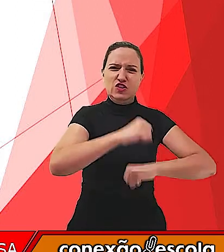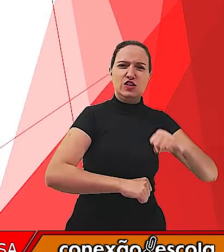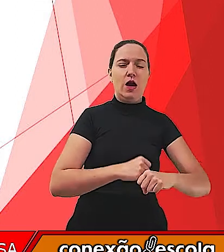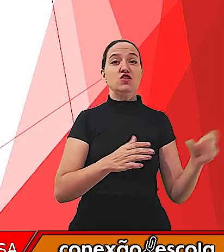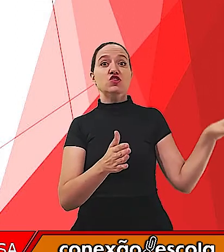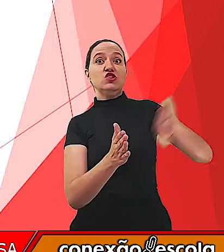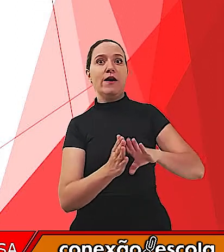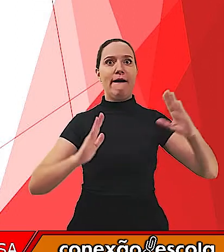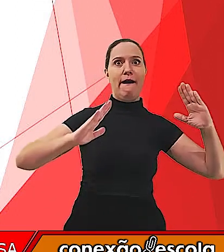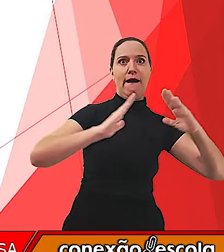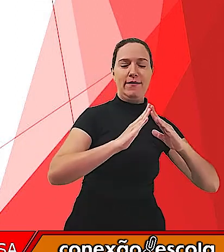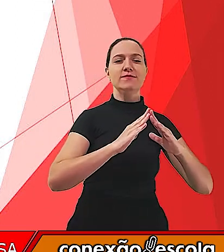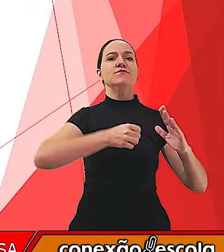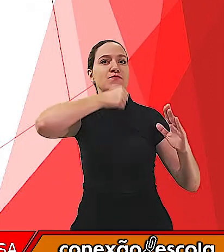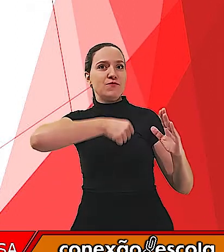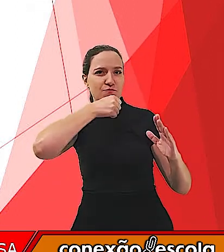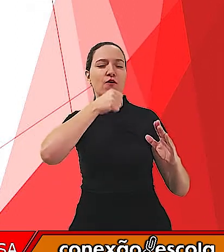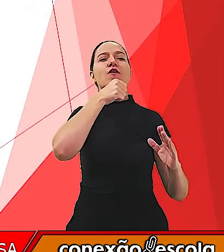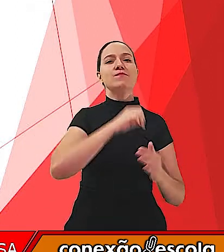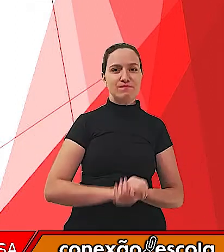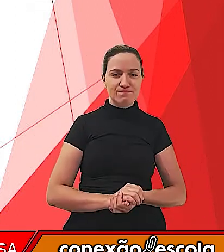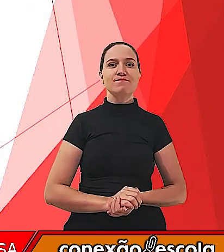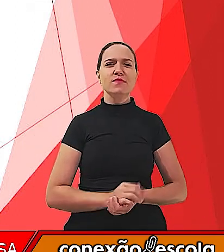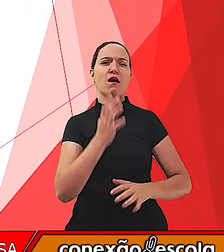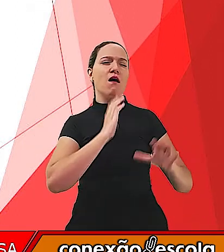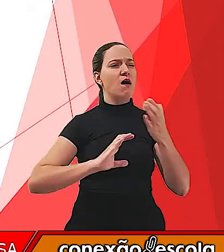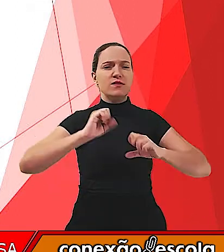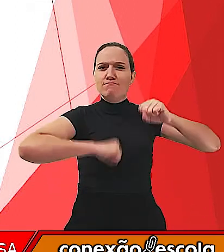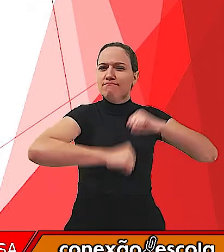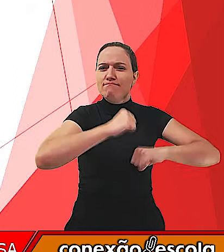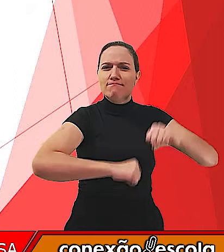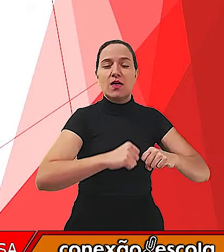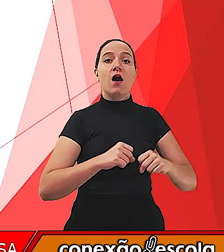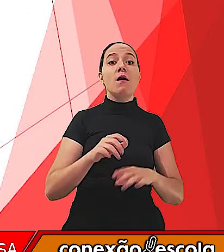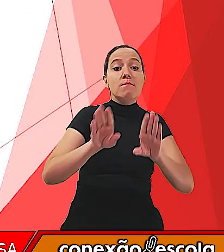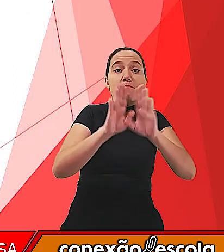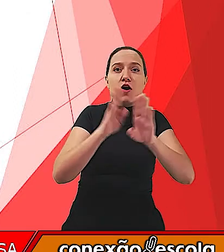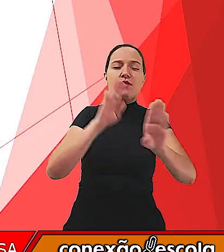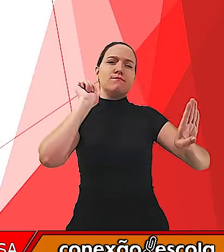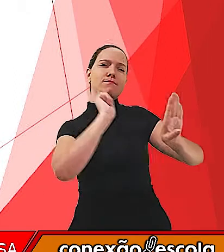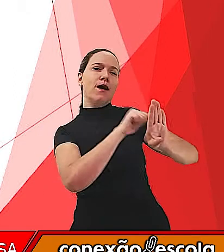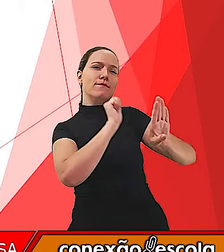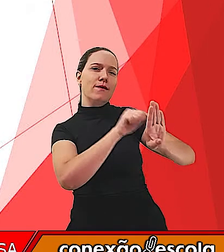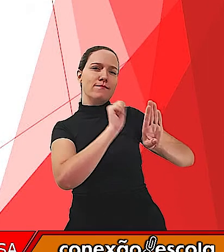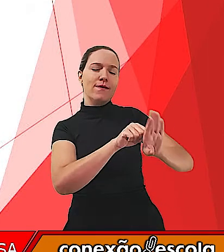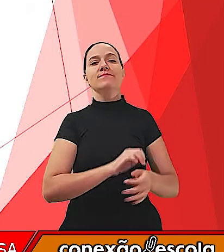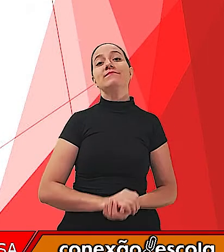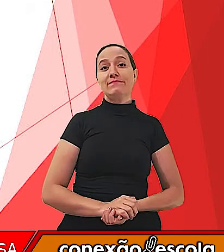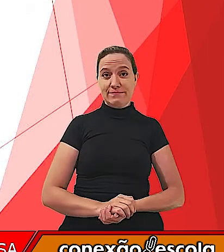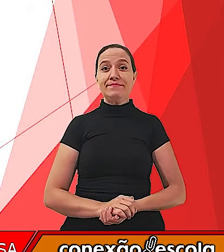bosque. Cantando e correndo, o lobo chegou na casa da vovozinha e bateu na porta.